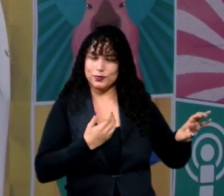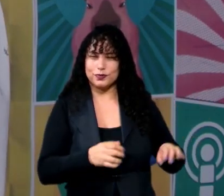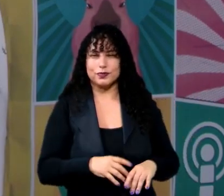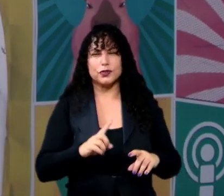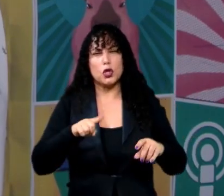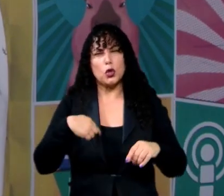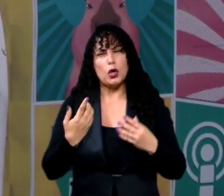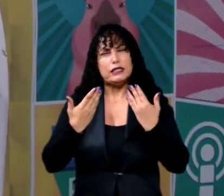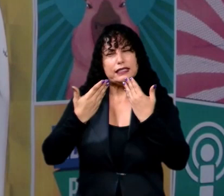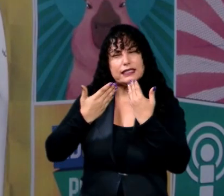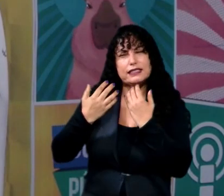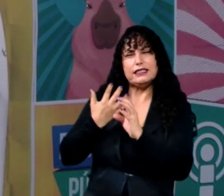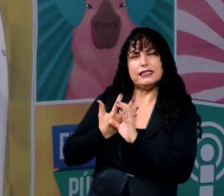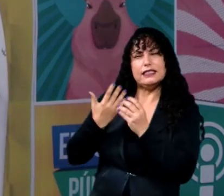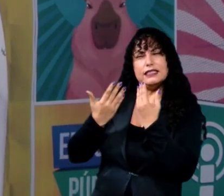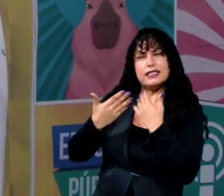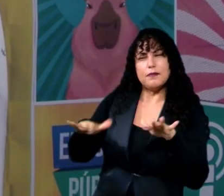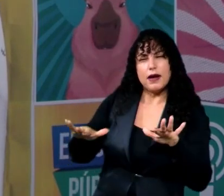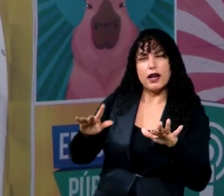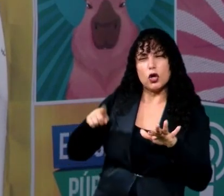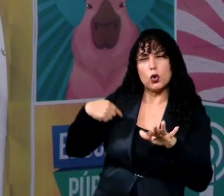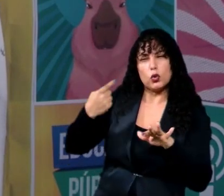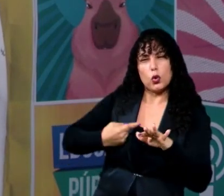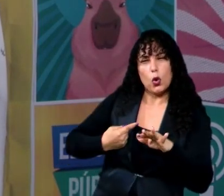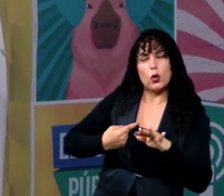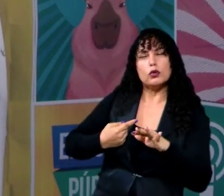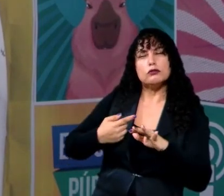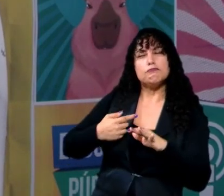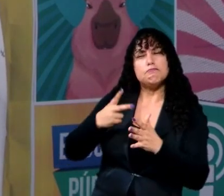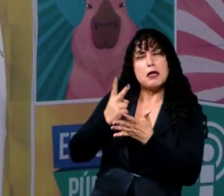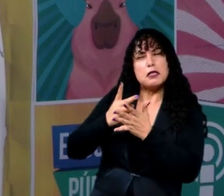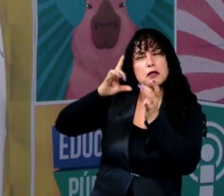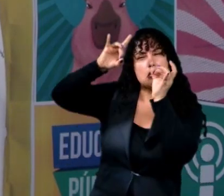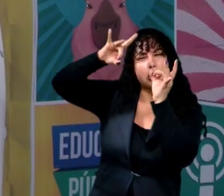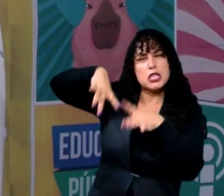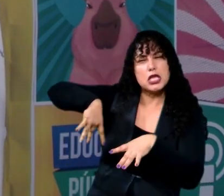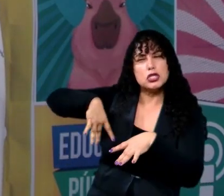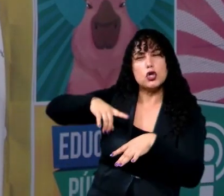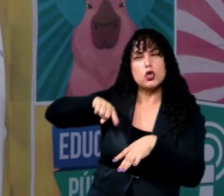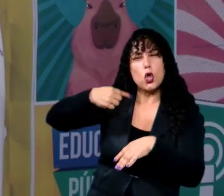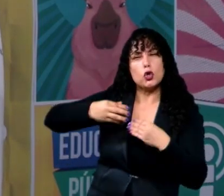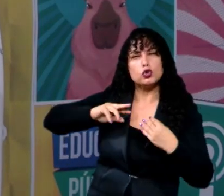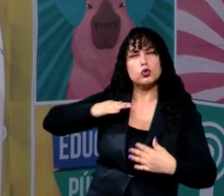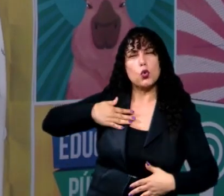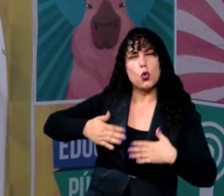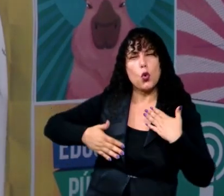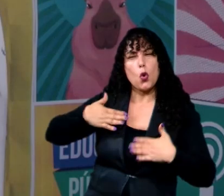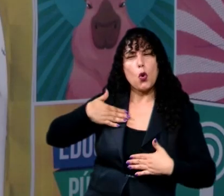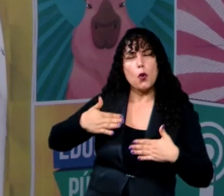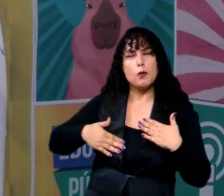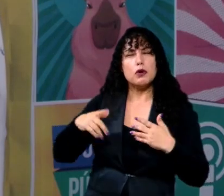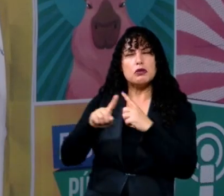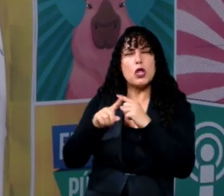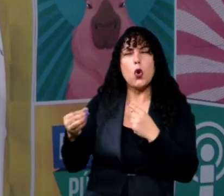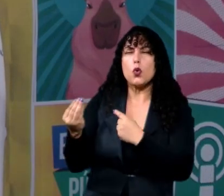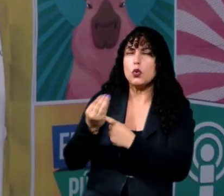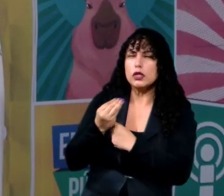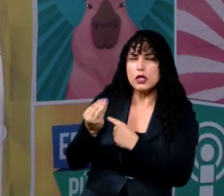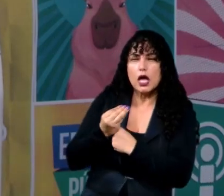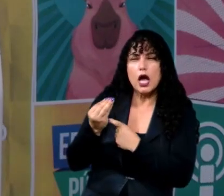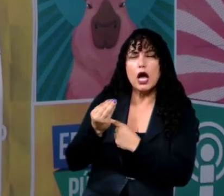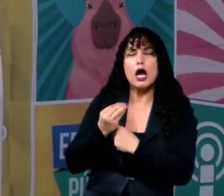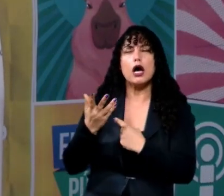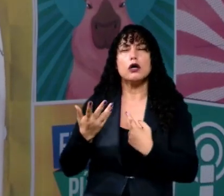A gente se separa na relação com a gente, quando nós abandonamos o nosso corpo, nós não cuidamos